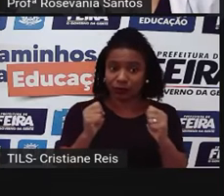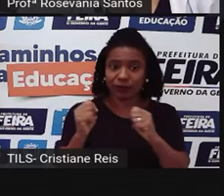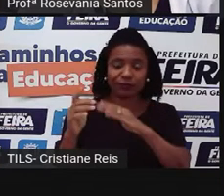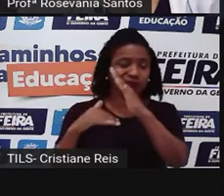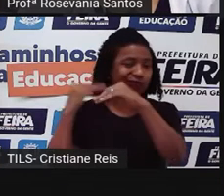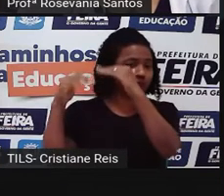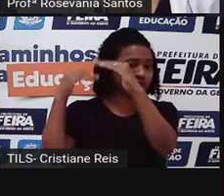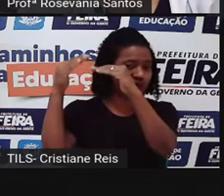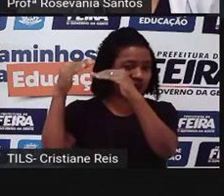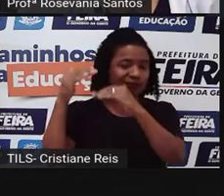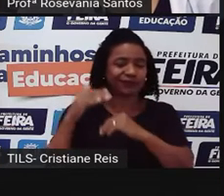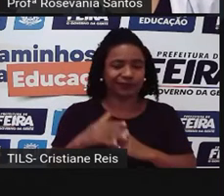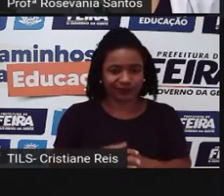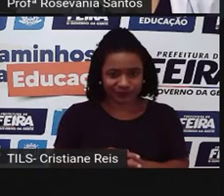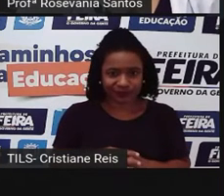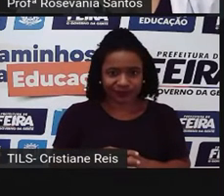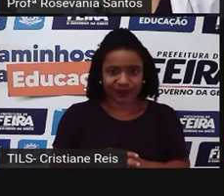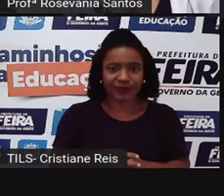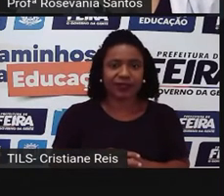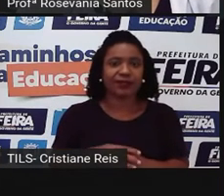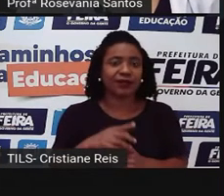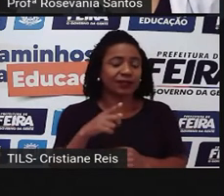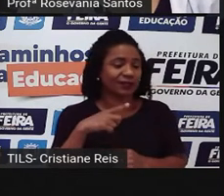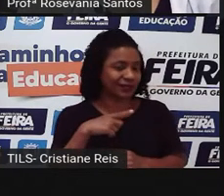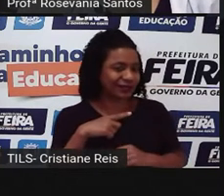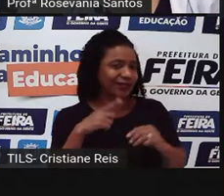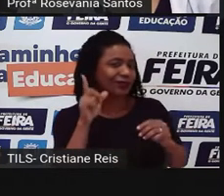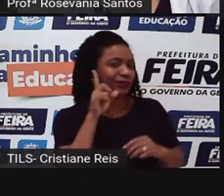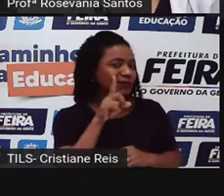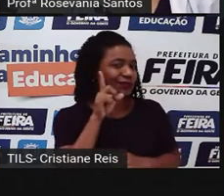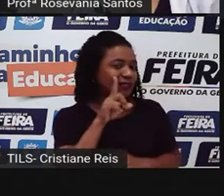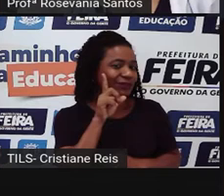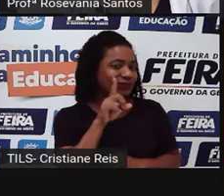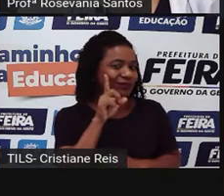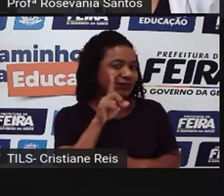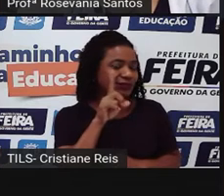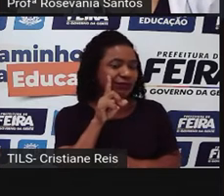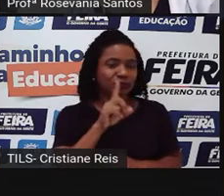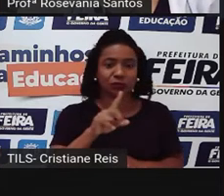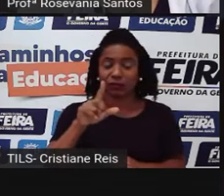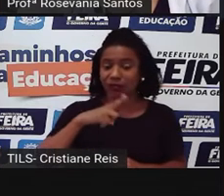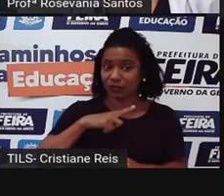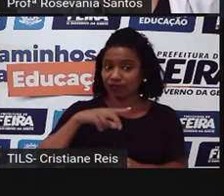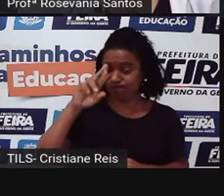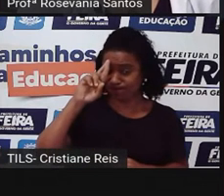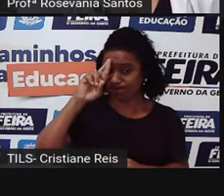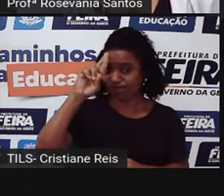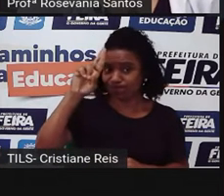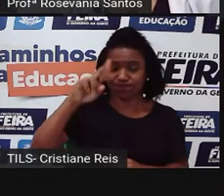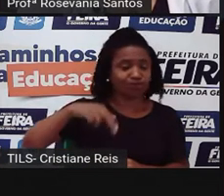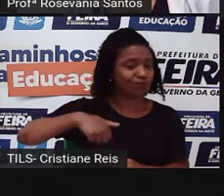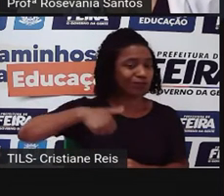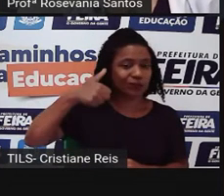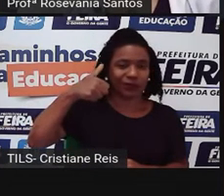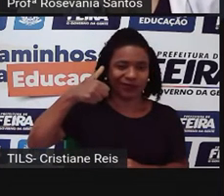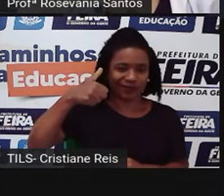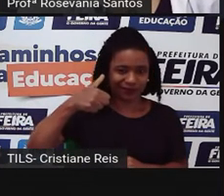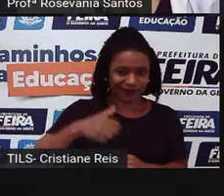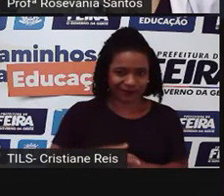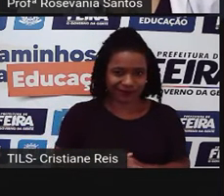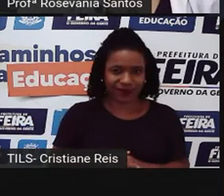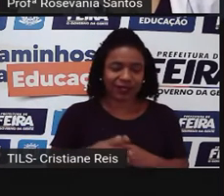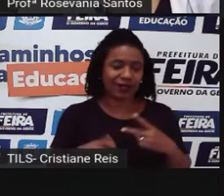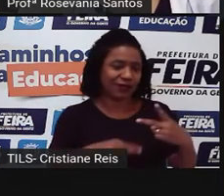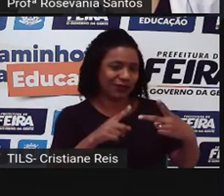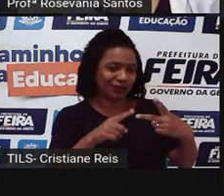já viram nessa explicação, os Estados Unidos como praticamente a liderança aí disso. Eu tinha o segundo mundo, que eram